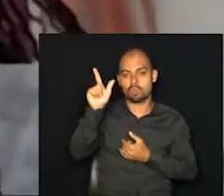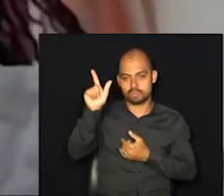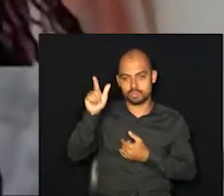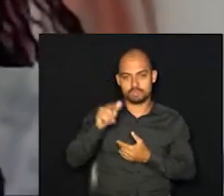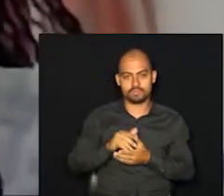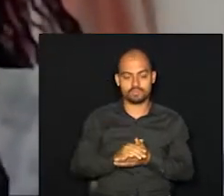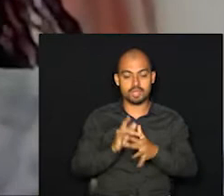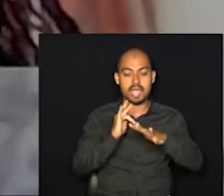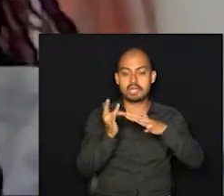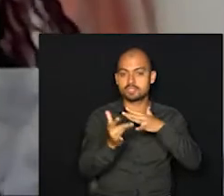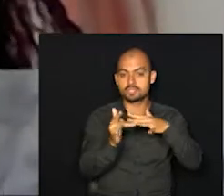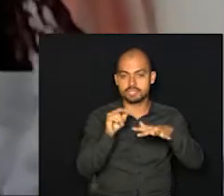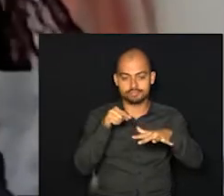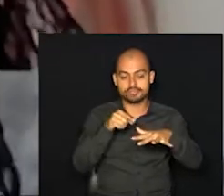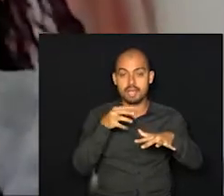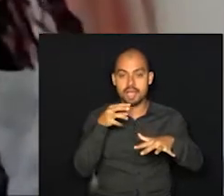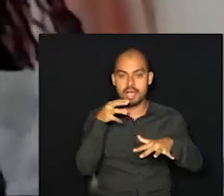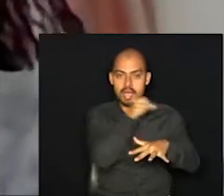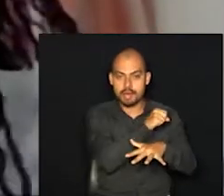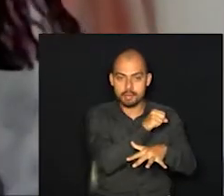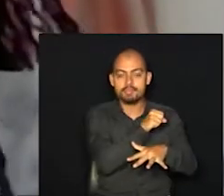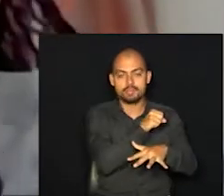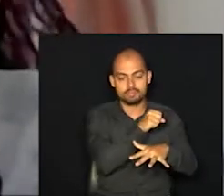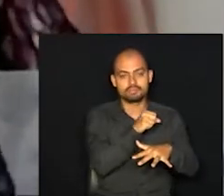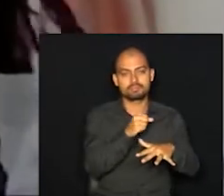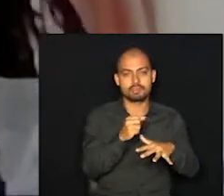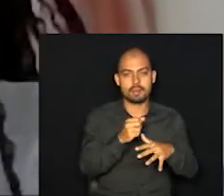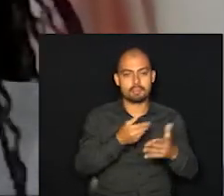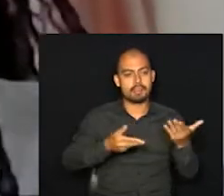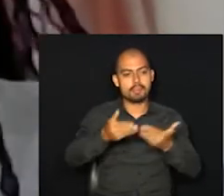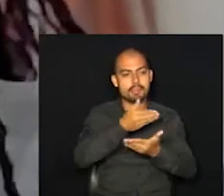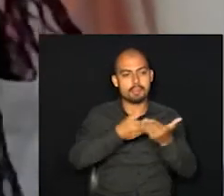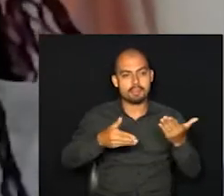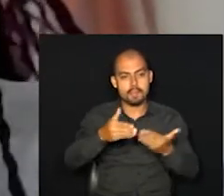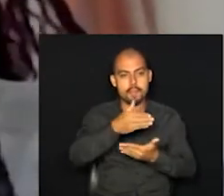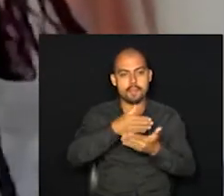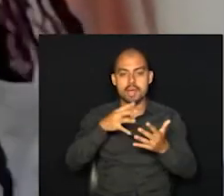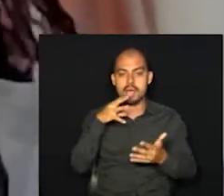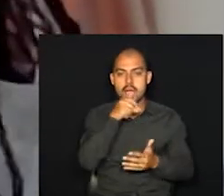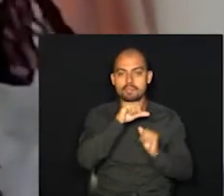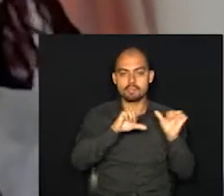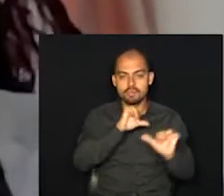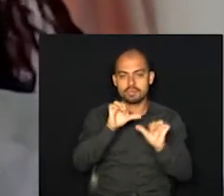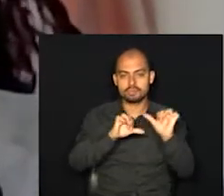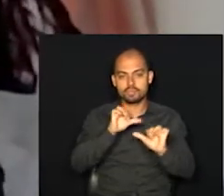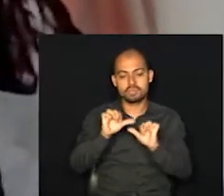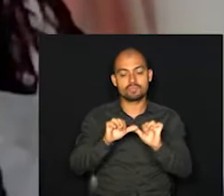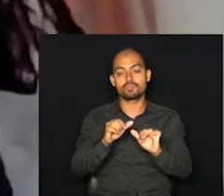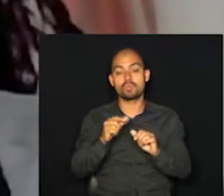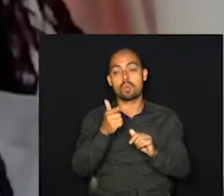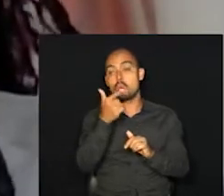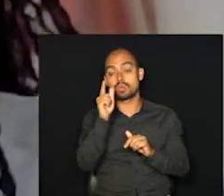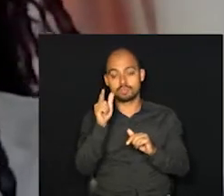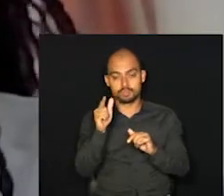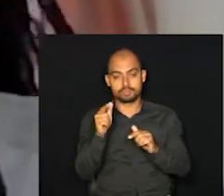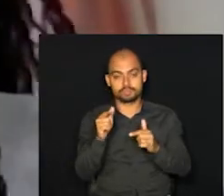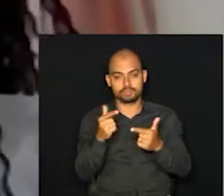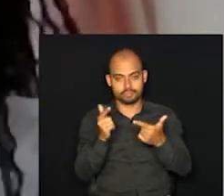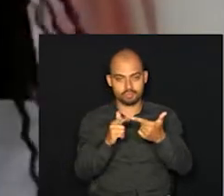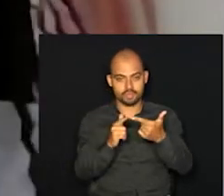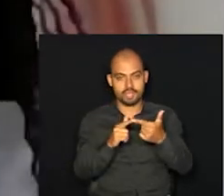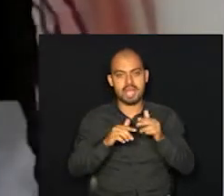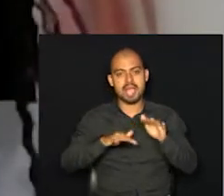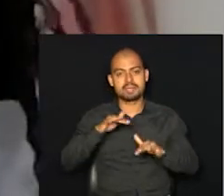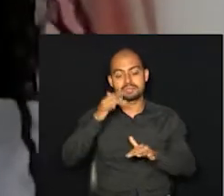dinâmicas, as coisas acontecem muito rápido. E tem mais uma coisa que eu gostaria de colocar. Muitas vezes a pessoa fala, ah, mas será que